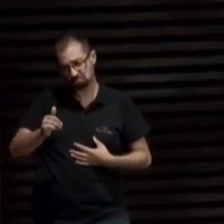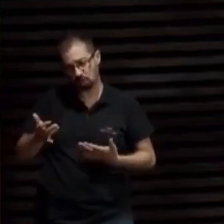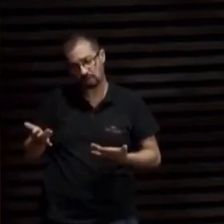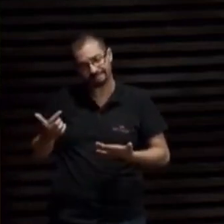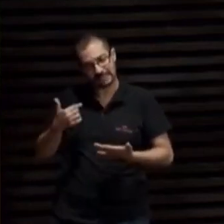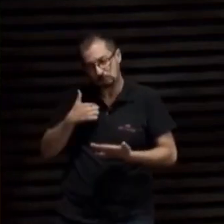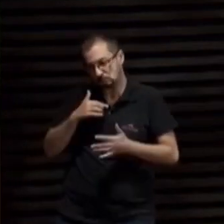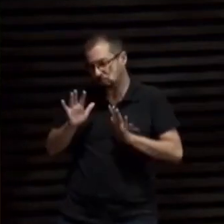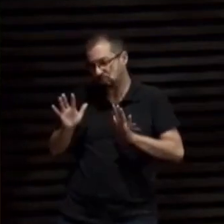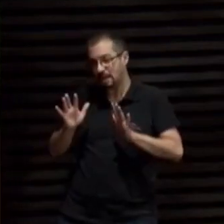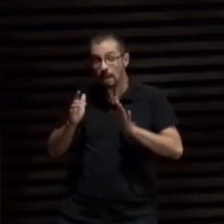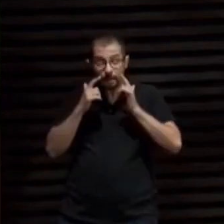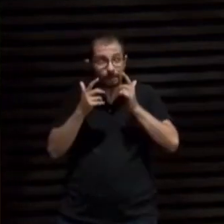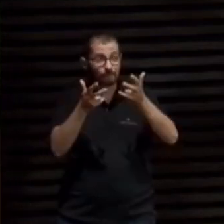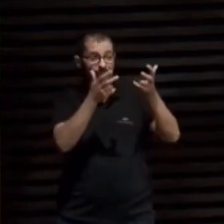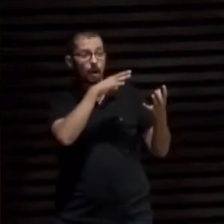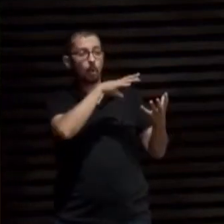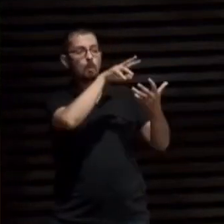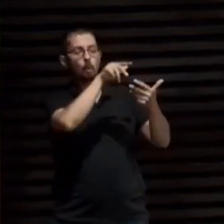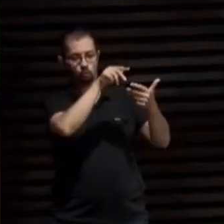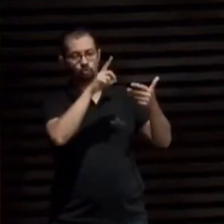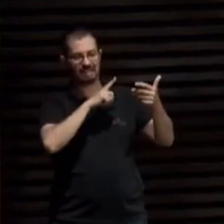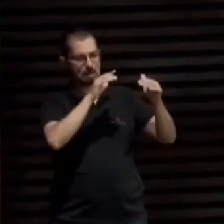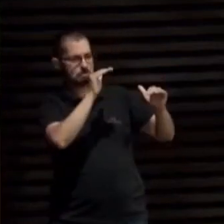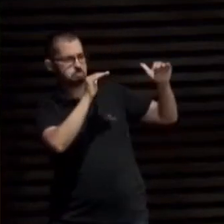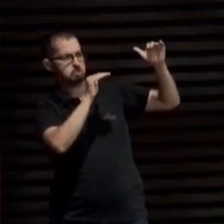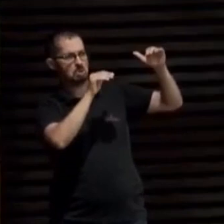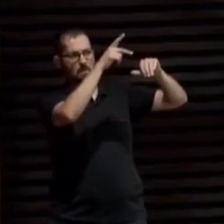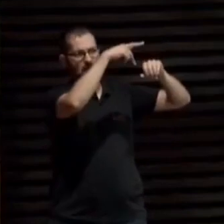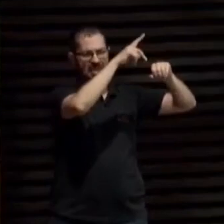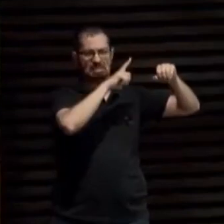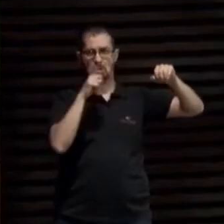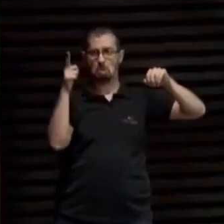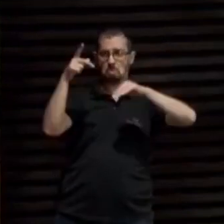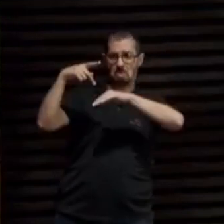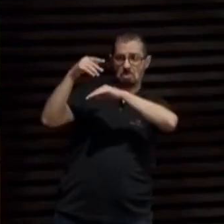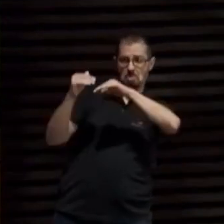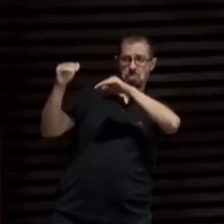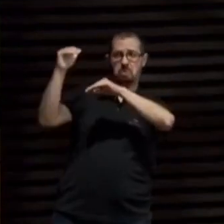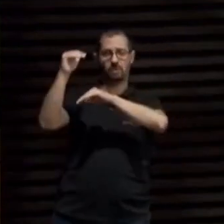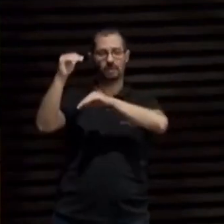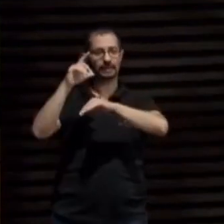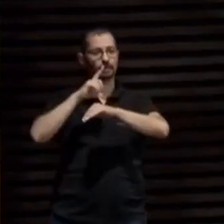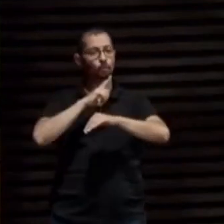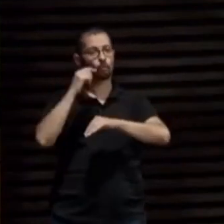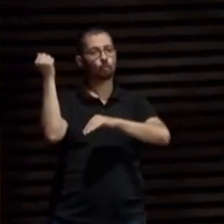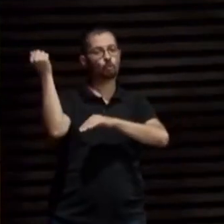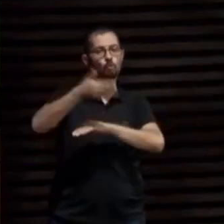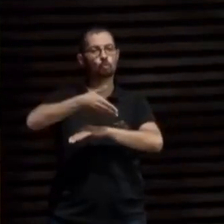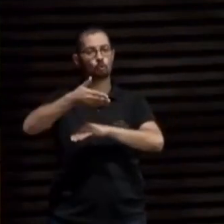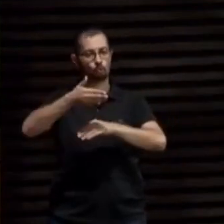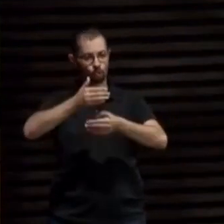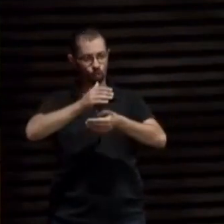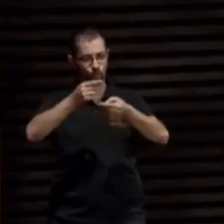Há uma conspiração do mundo contra o ungido do Senhor. O mundo tem